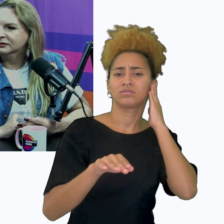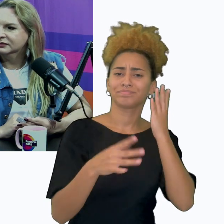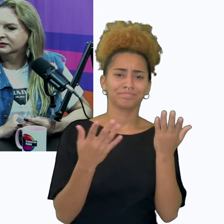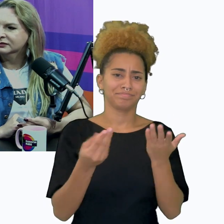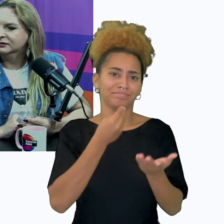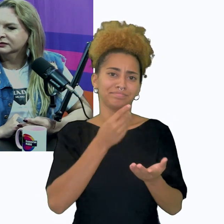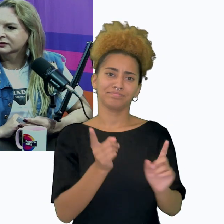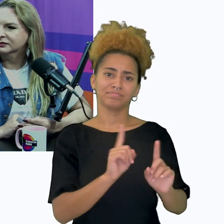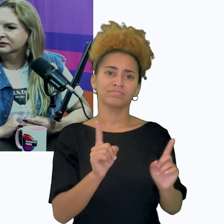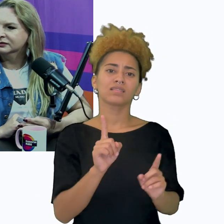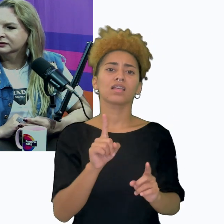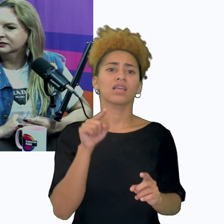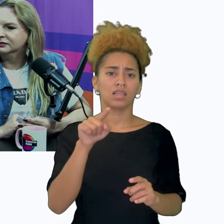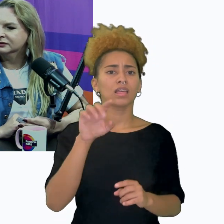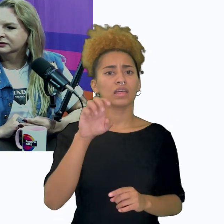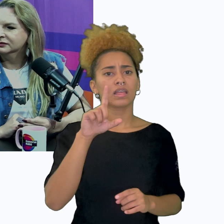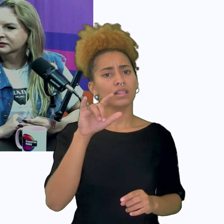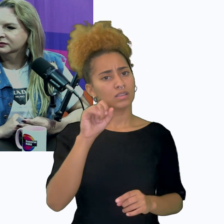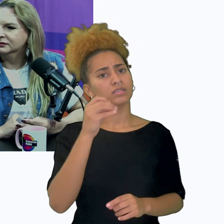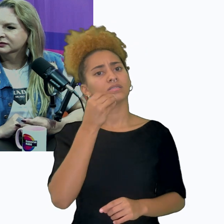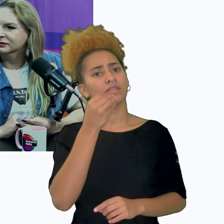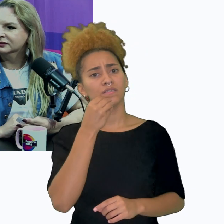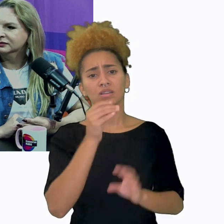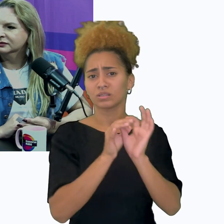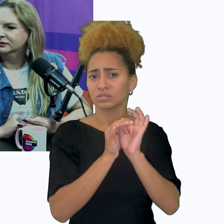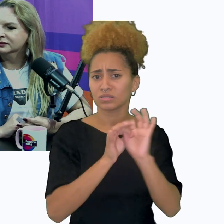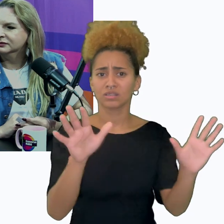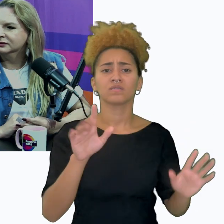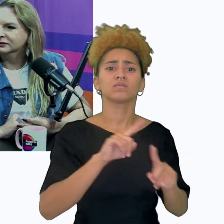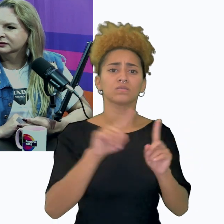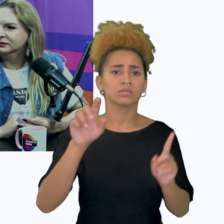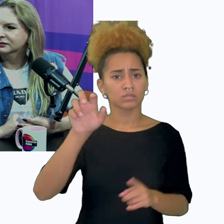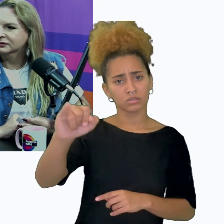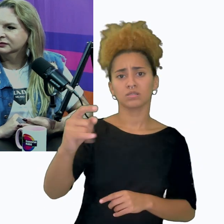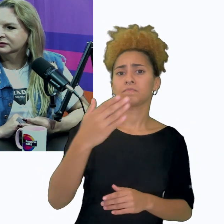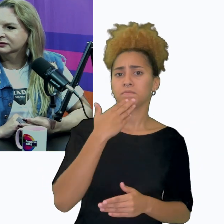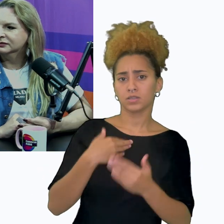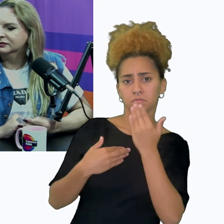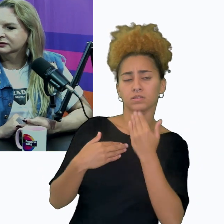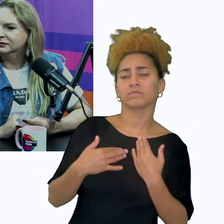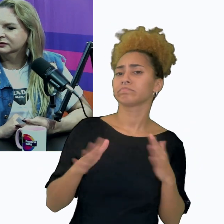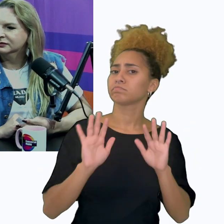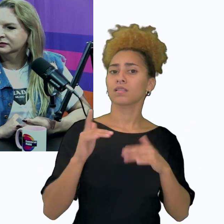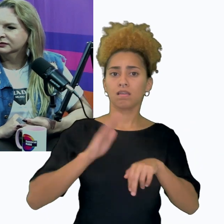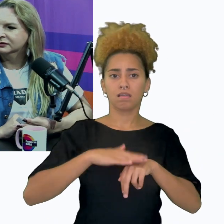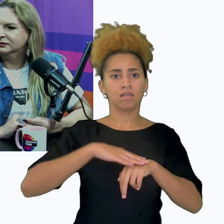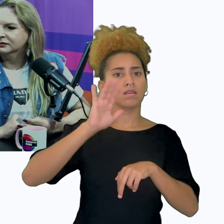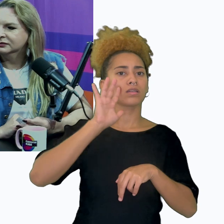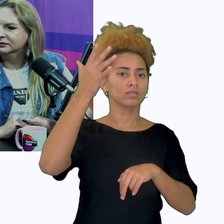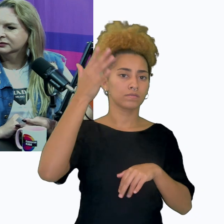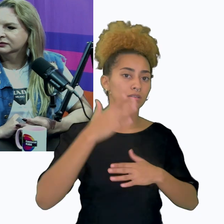não vai adiantar. As pessoas elas têm que... O Elias podia chegar quem chegasse, mas o Elias, as bichas dançavam que o Elias